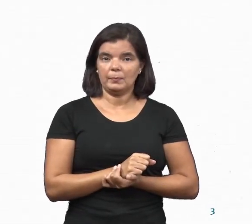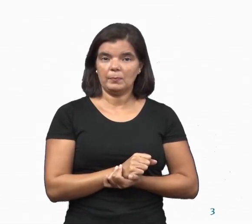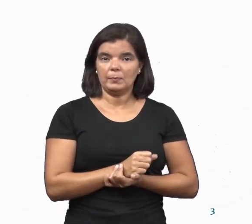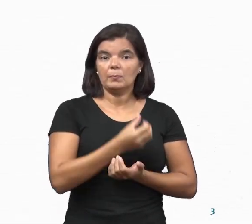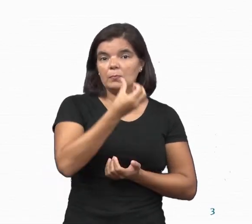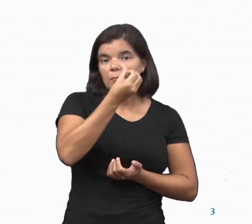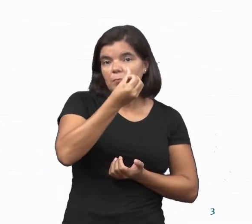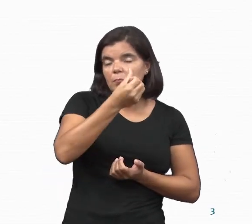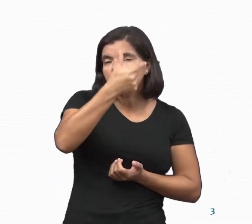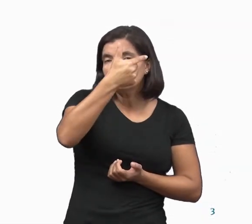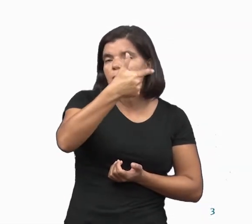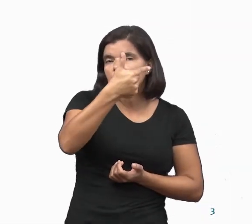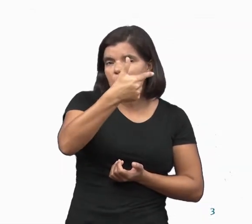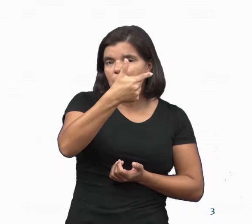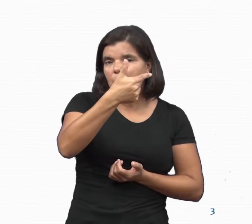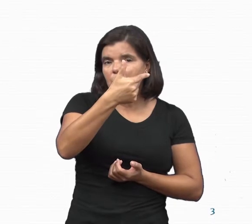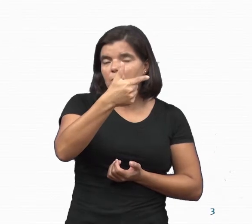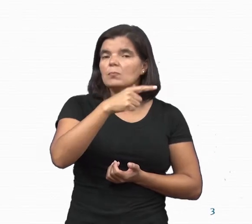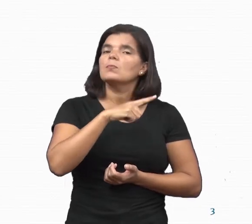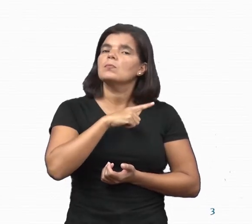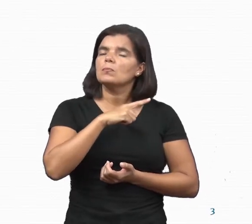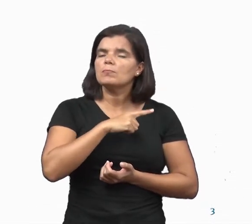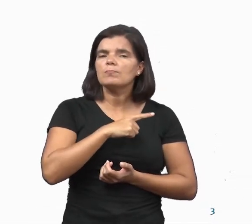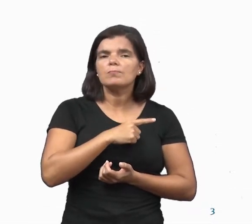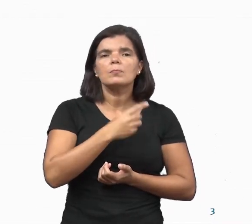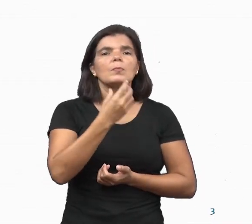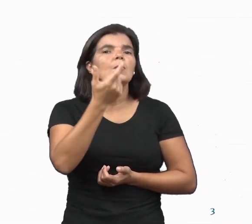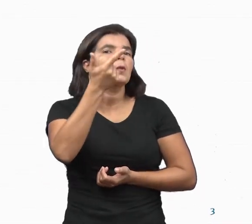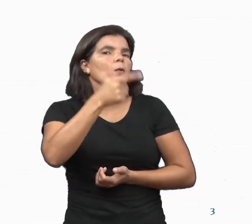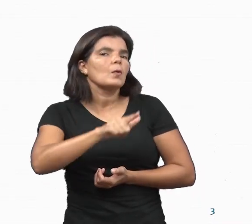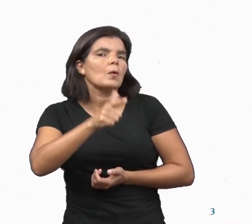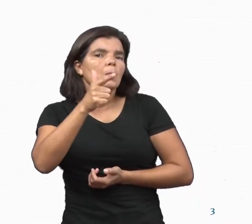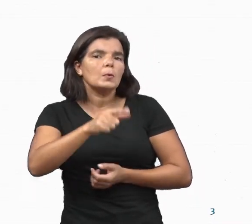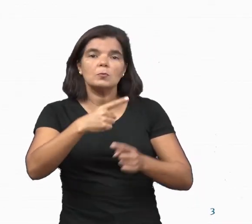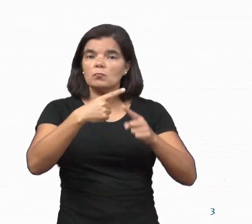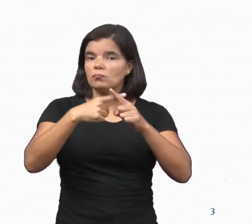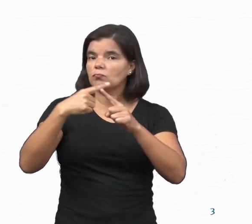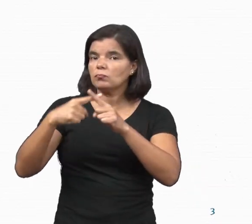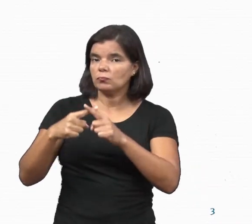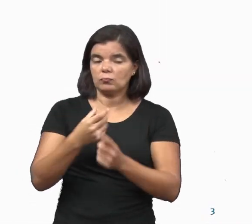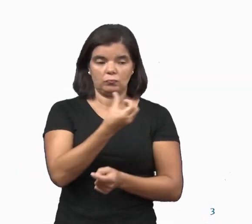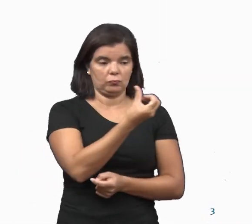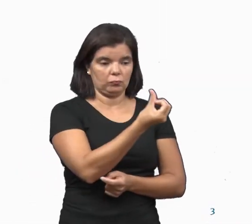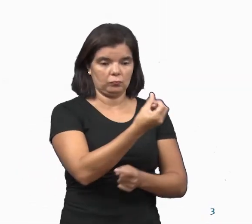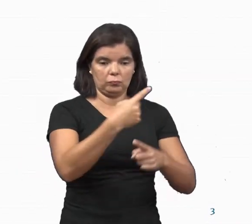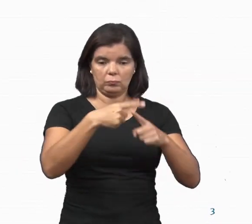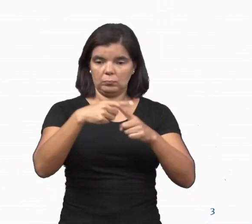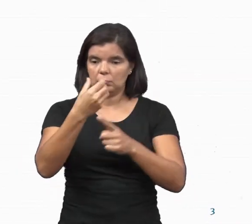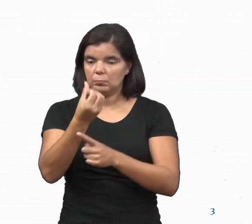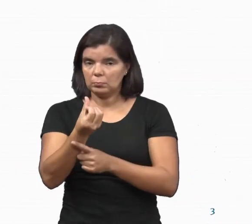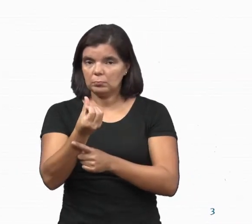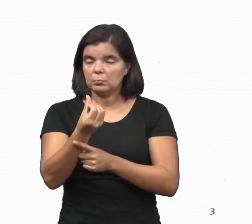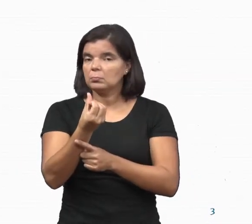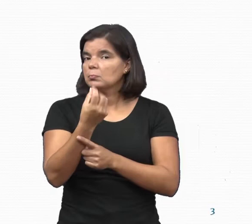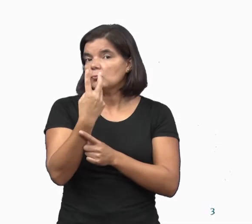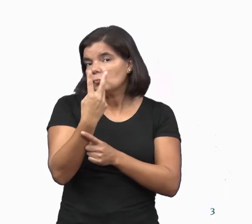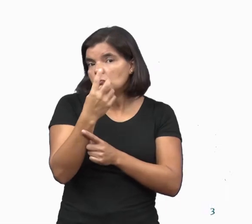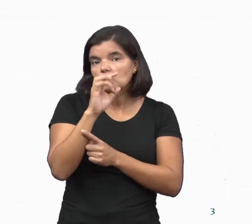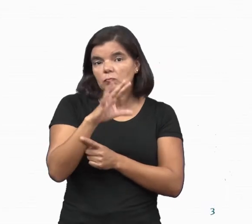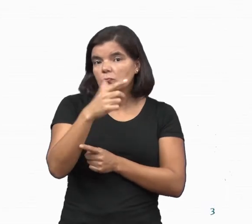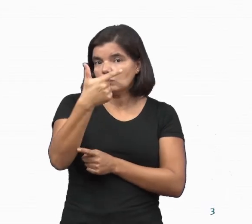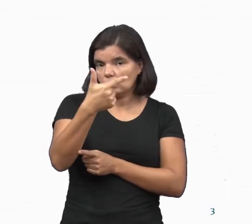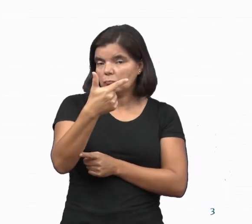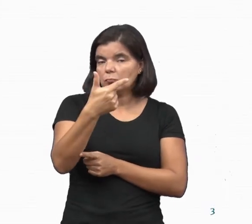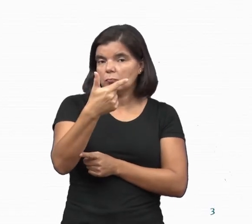6 elevado ao quadrado. Eu tenho que repetir o 6 multiplicando ele. 6 vezes 6. 2 vezes, porque o meu expoente